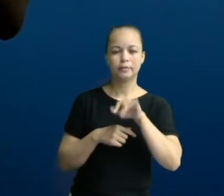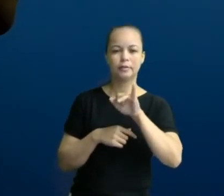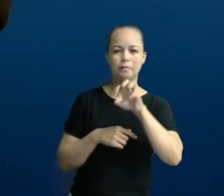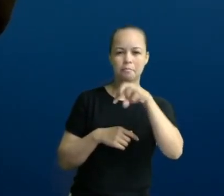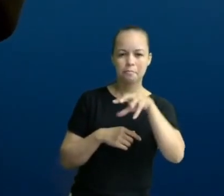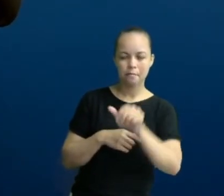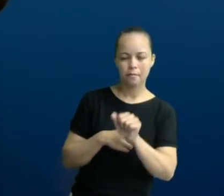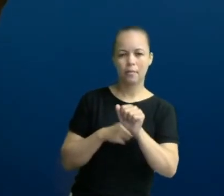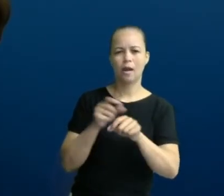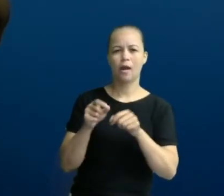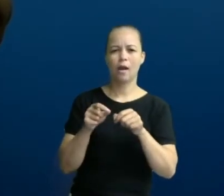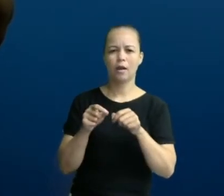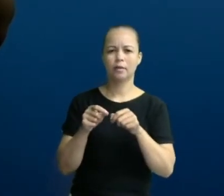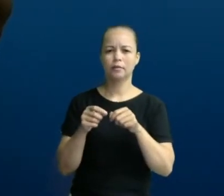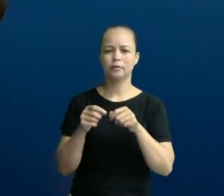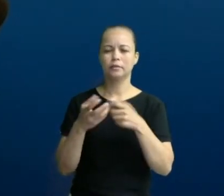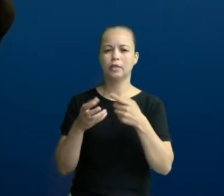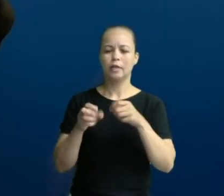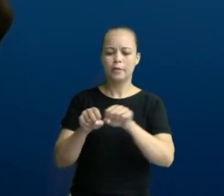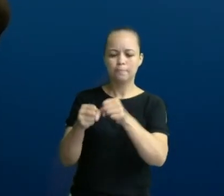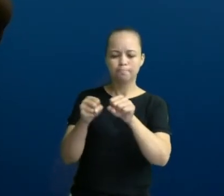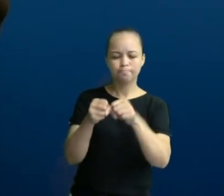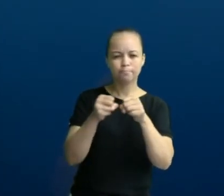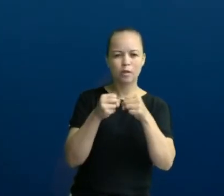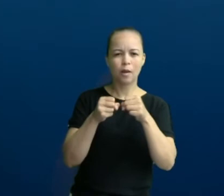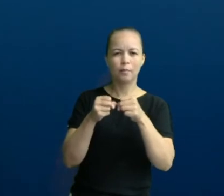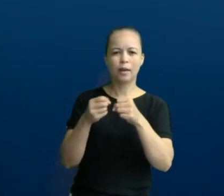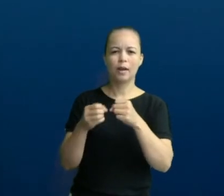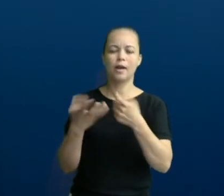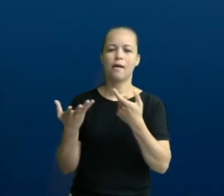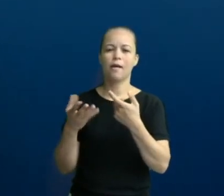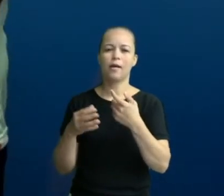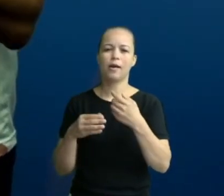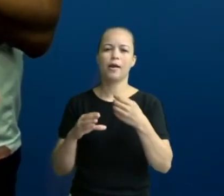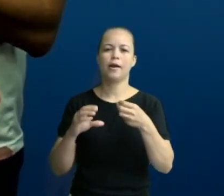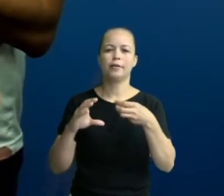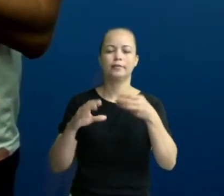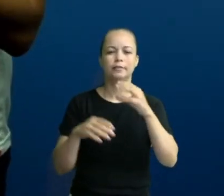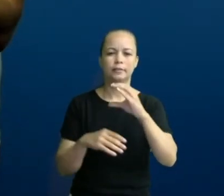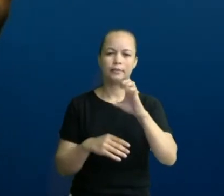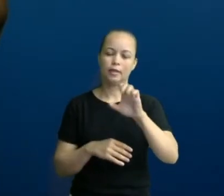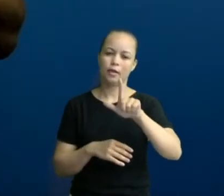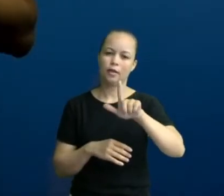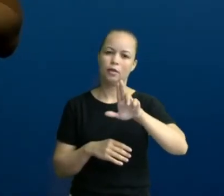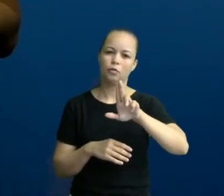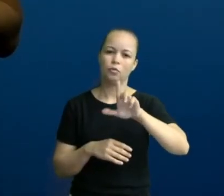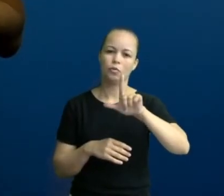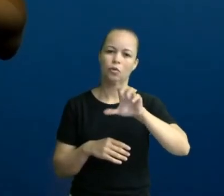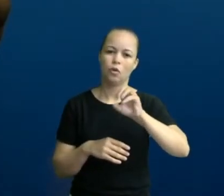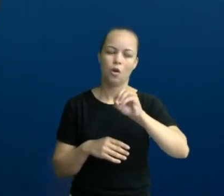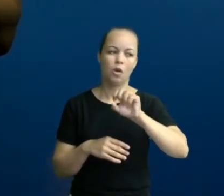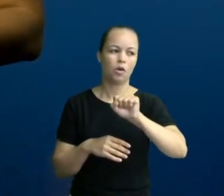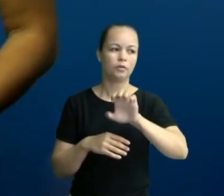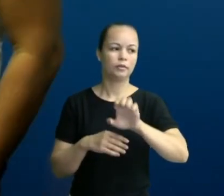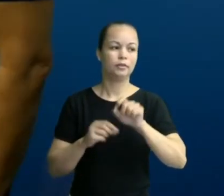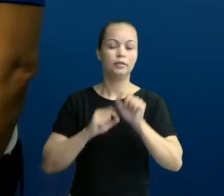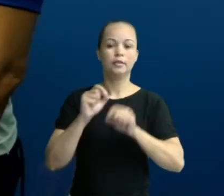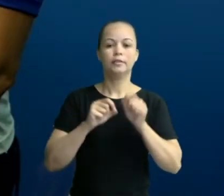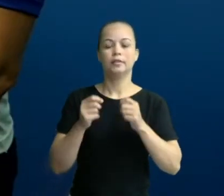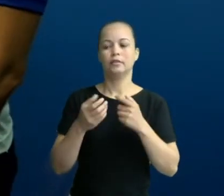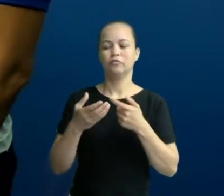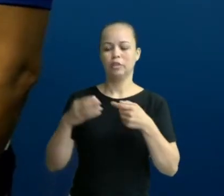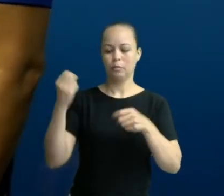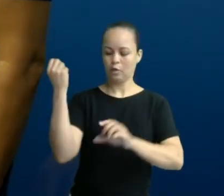celulase. Essa enzima quebra a celulose, fazendo com que ela fique apta a ser absorvida, esse nutriente,